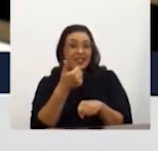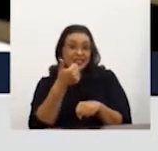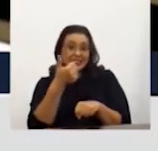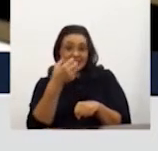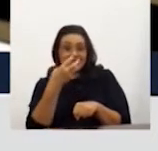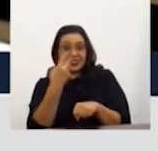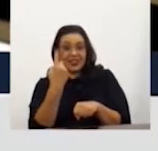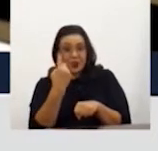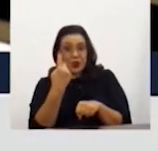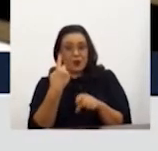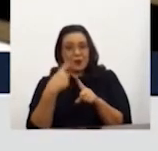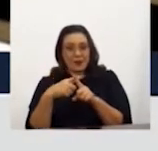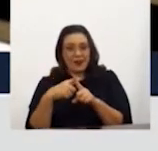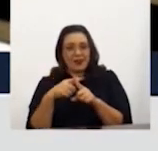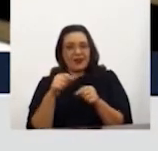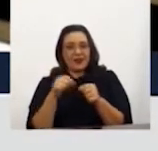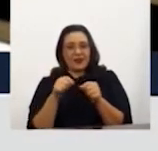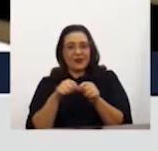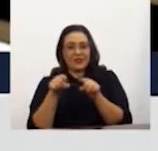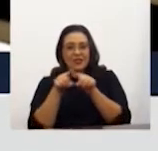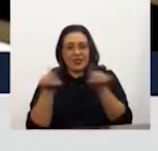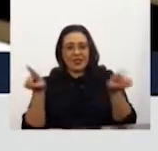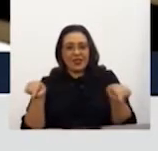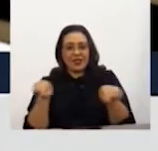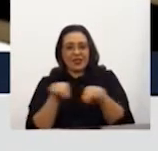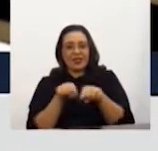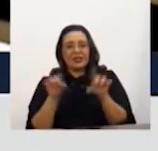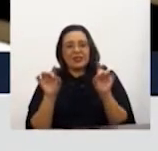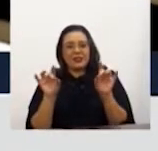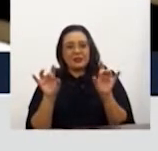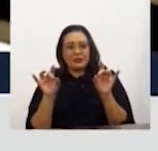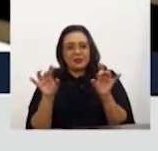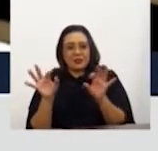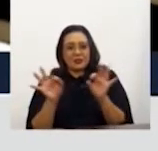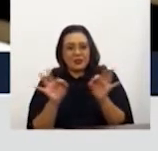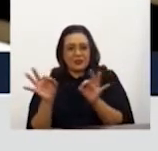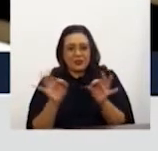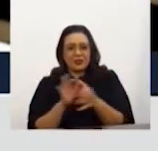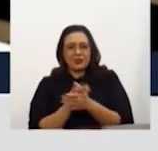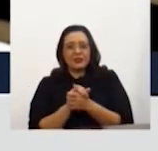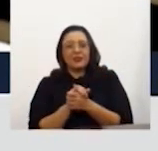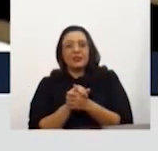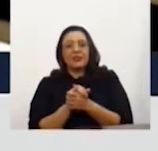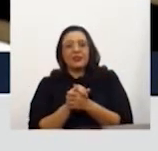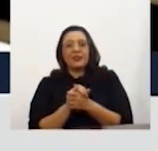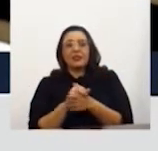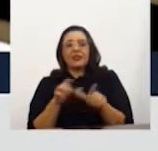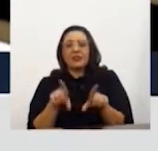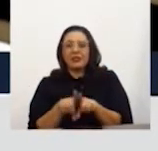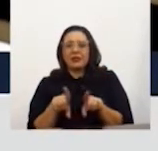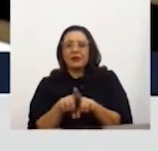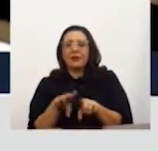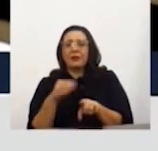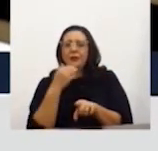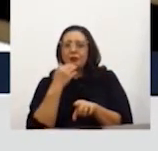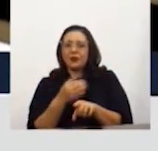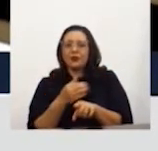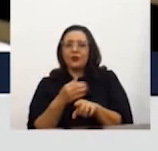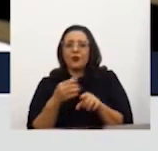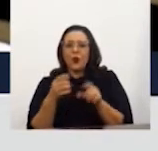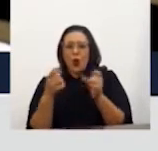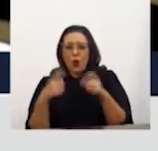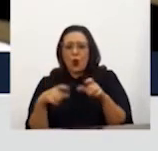lazer tão solicitada pelos moradores e pescadores daquele